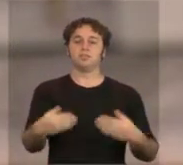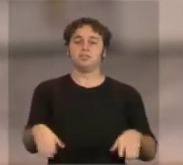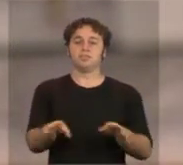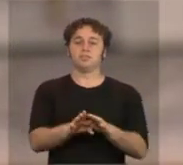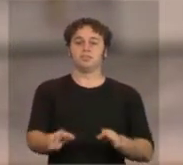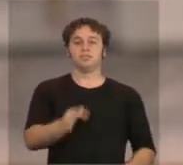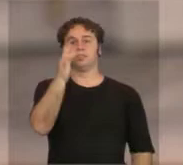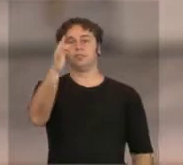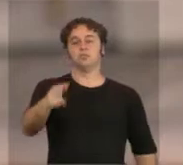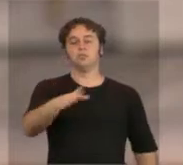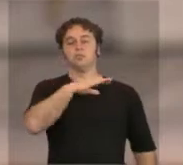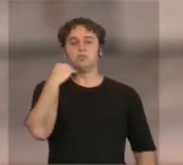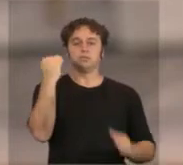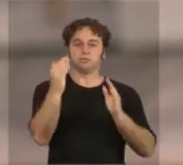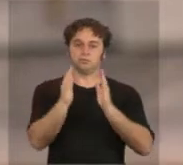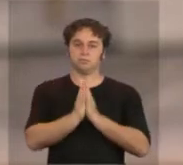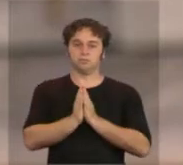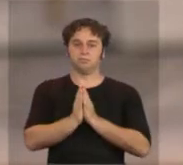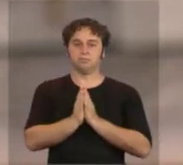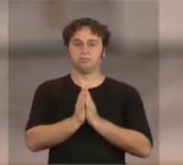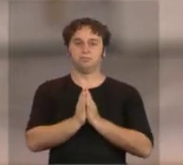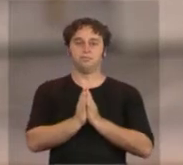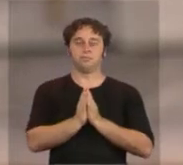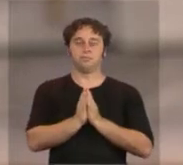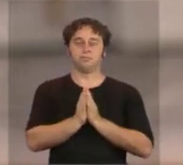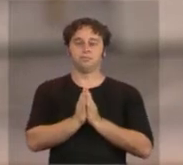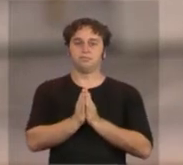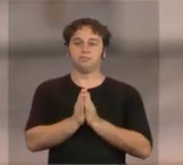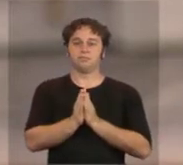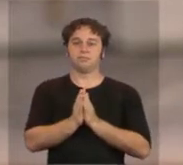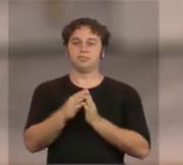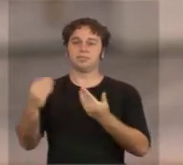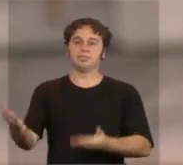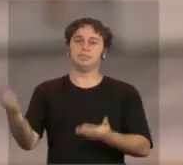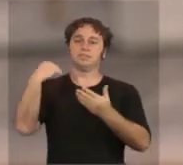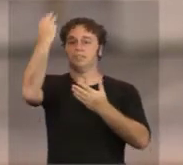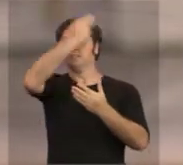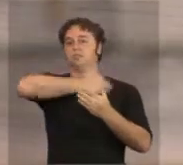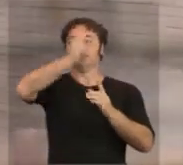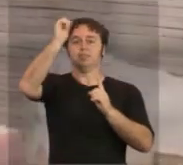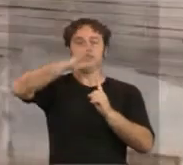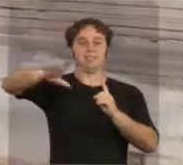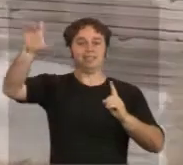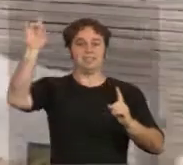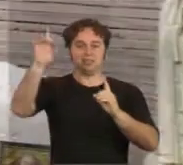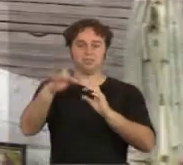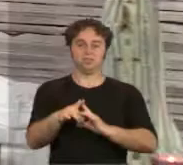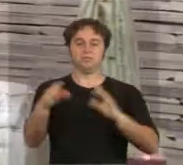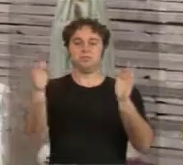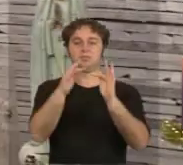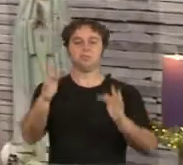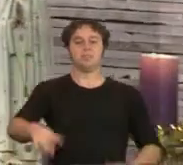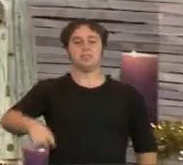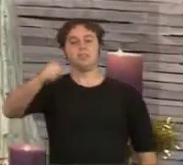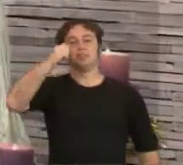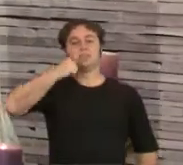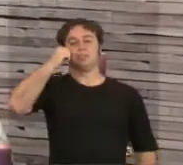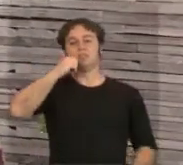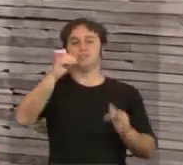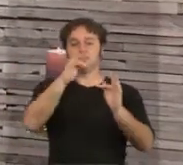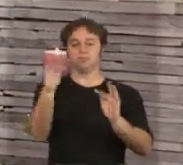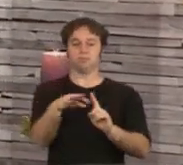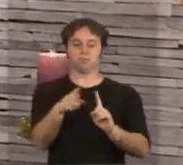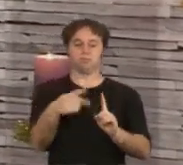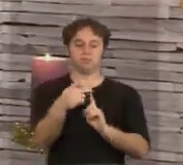nós, pecadores, agora na hora de nossa morte. Amém. Ave Maria, cheia de graça, o Senhor é convosco. Bendita